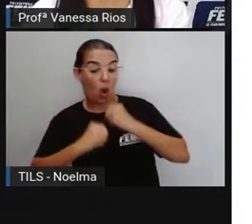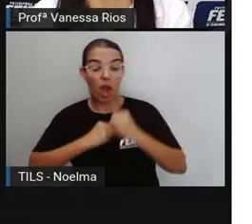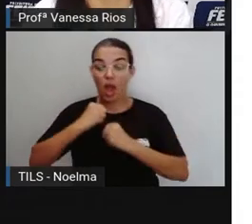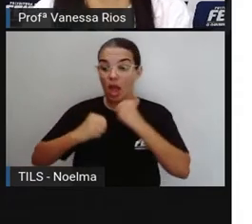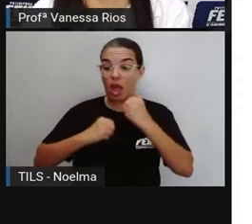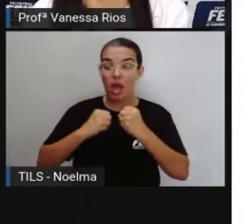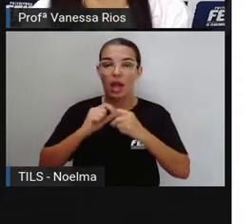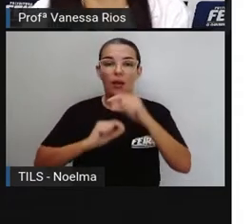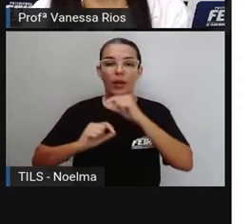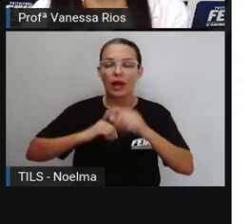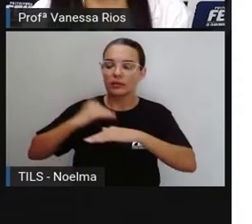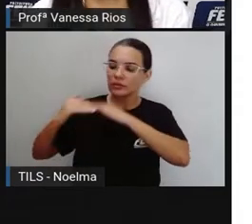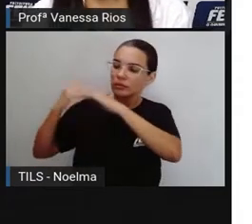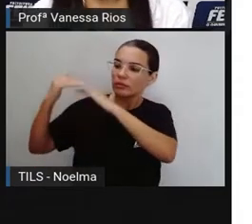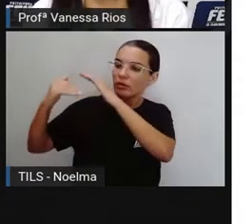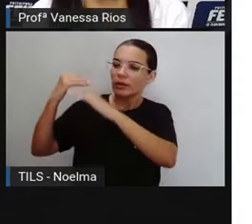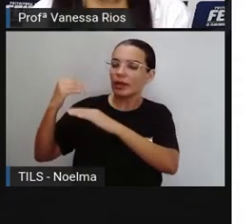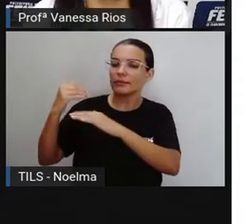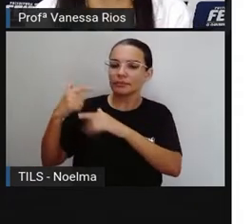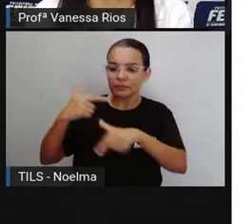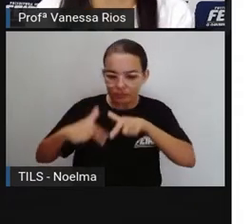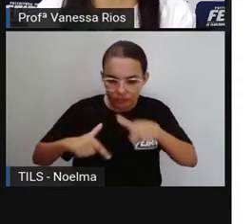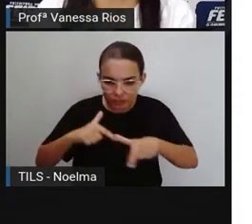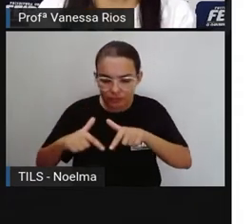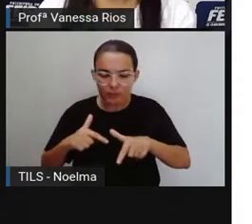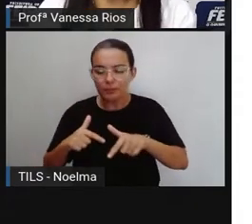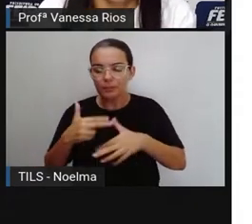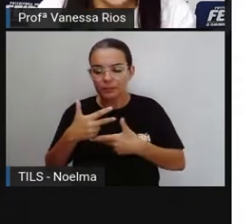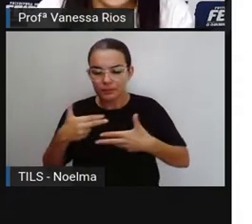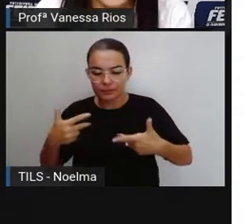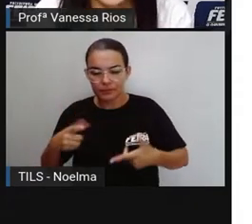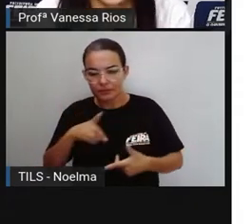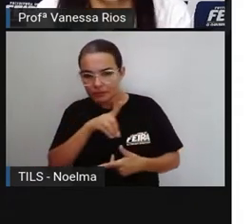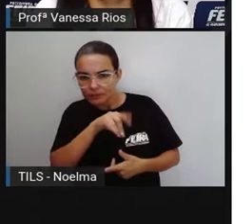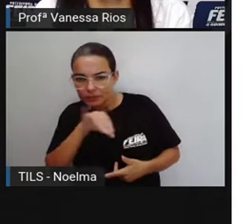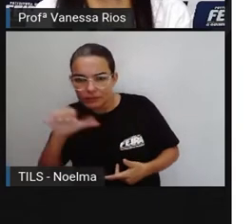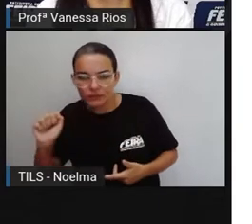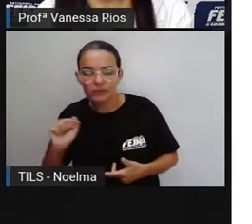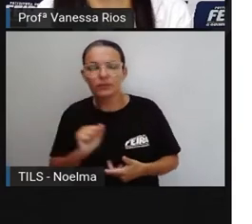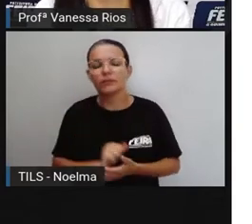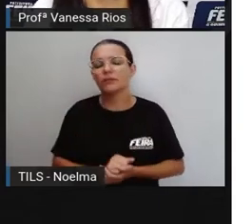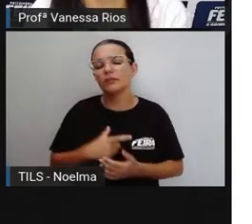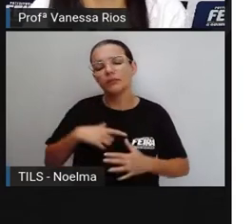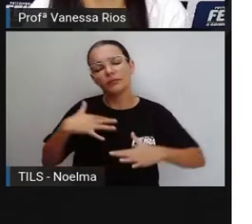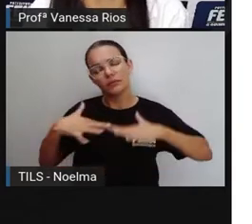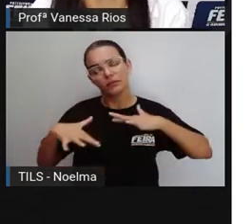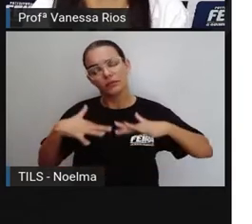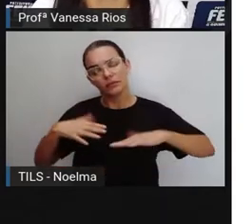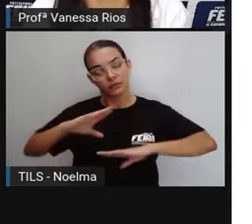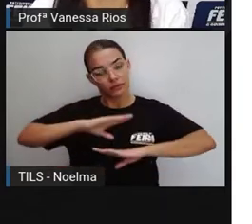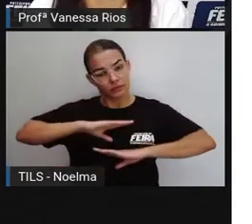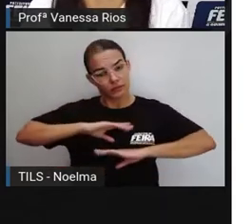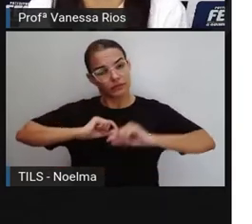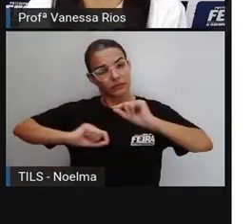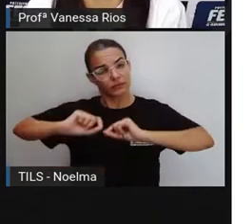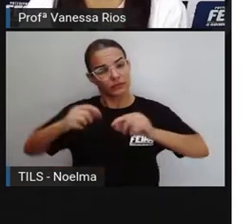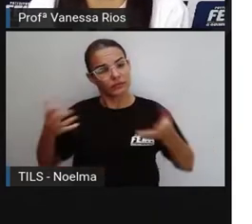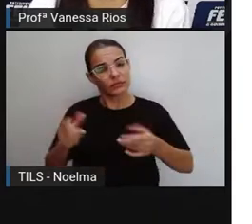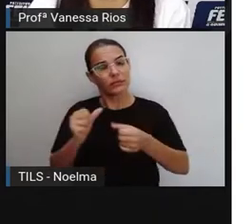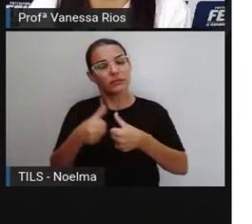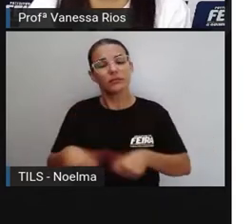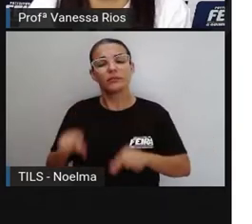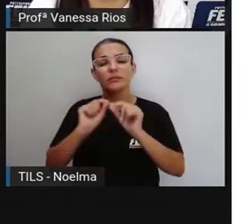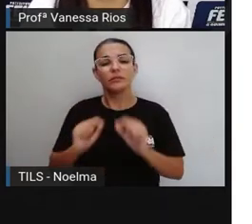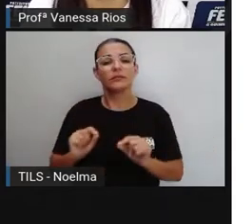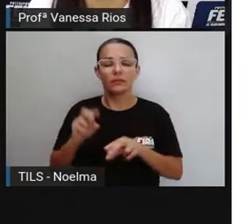de desenvolver atividades no dia a dia que movimentavam o corpo, né? E que passam agora dentro de um processo onde a pessoa